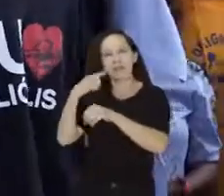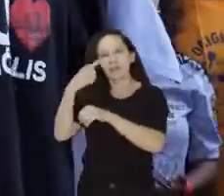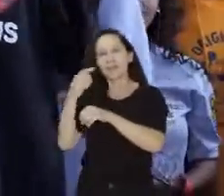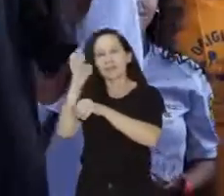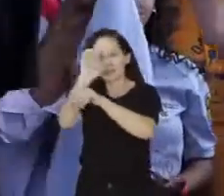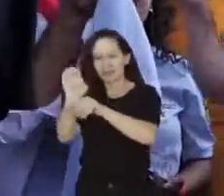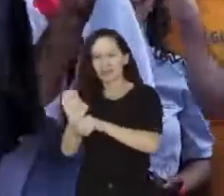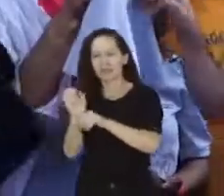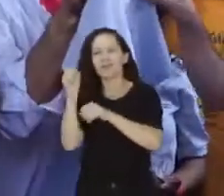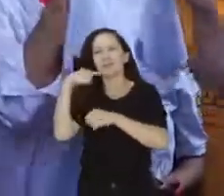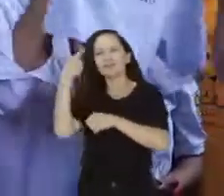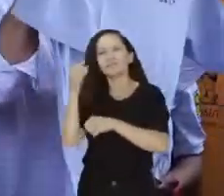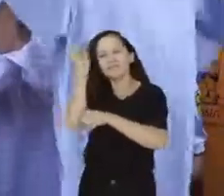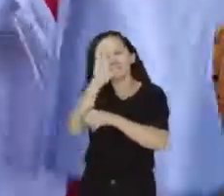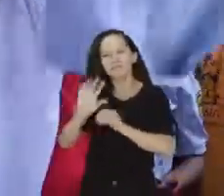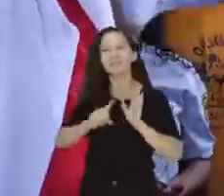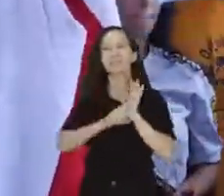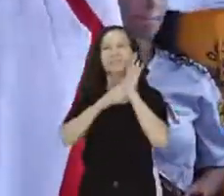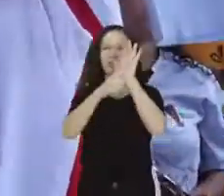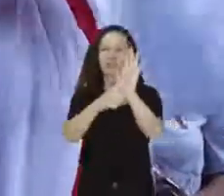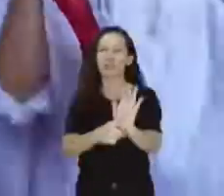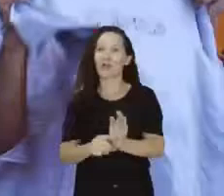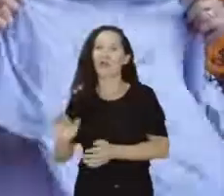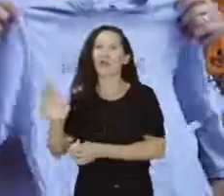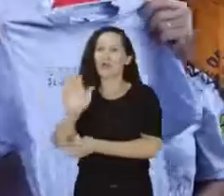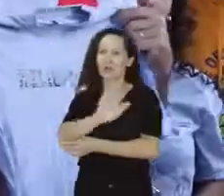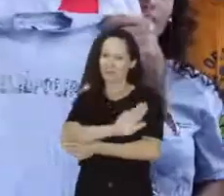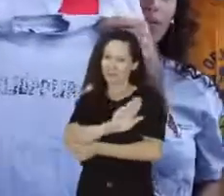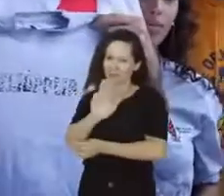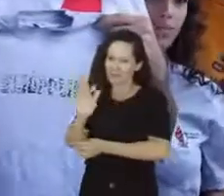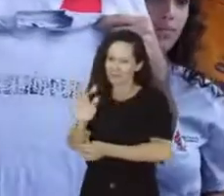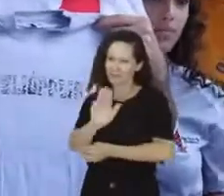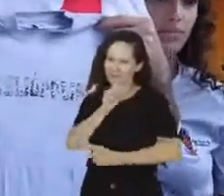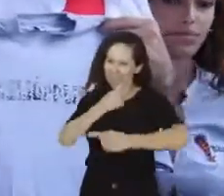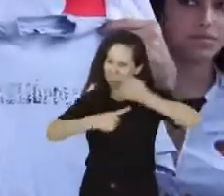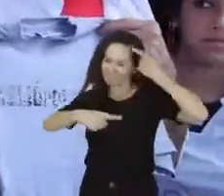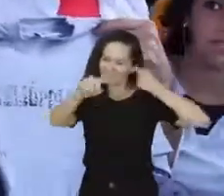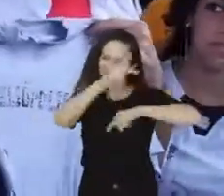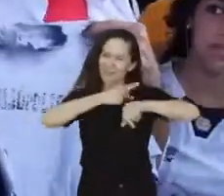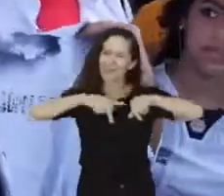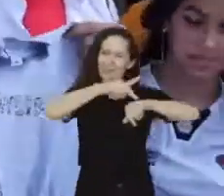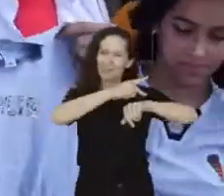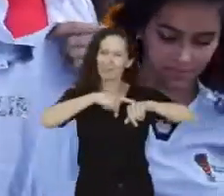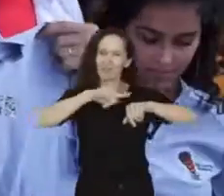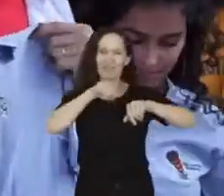vai ajudar o Lula a transformar essa nação em um bairro educador.